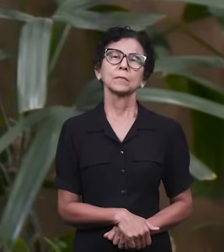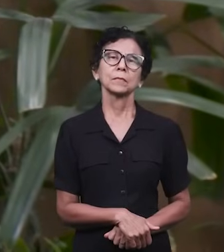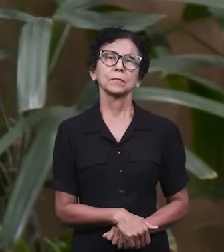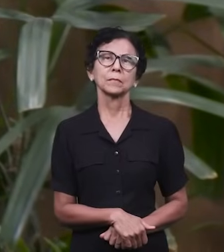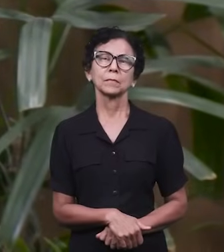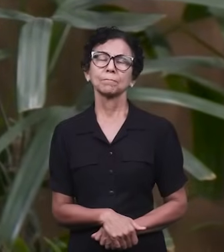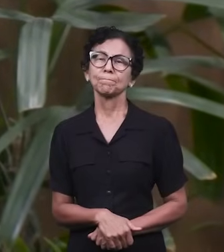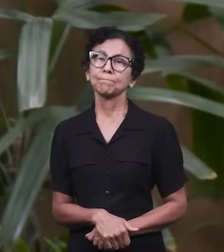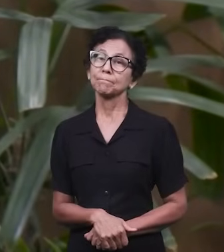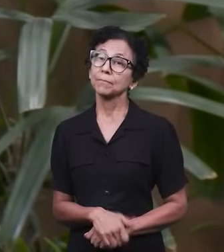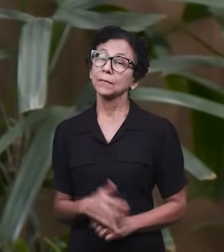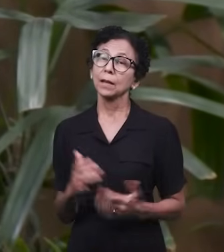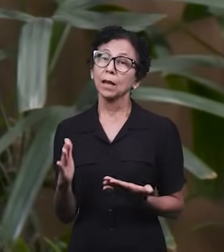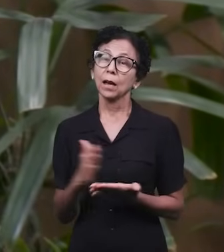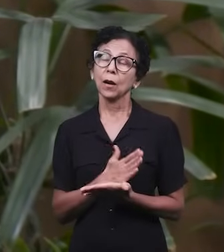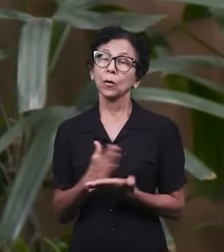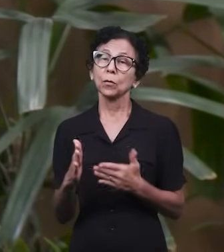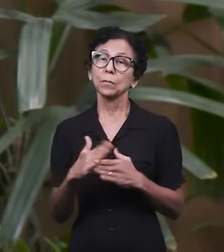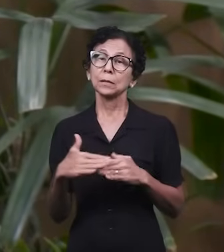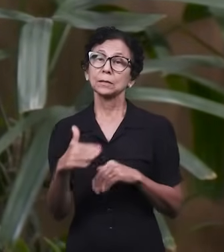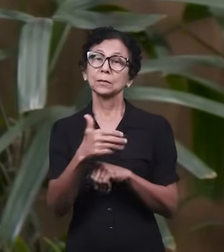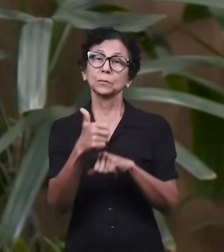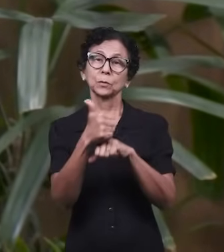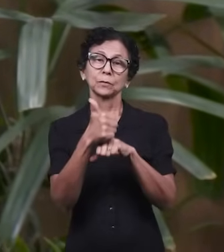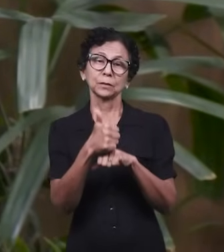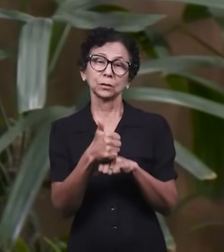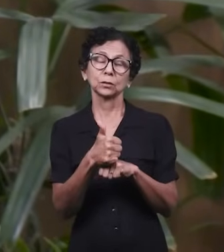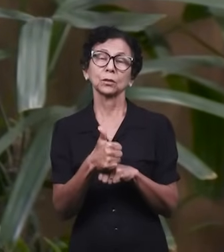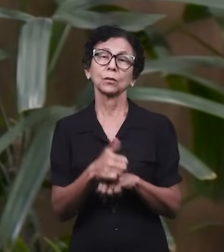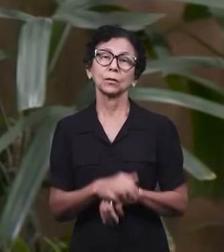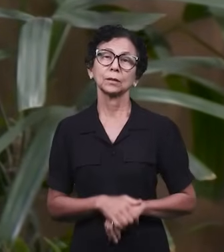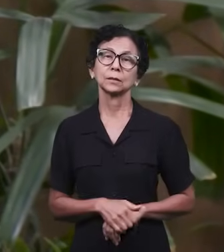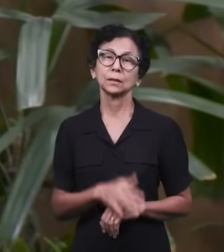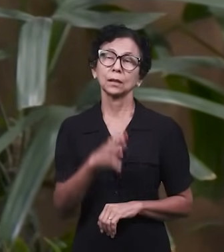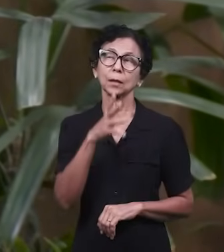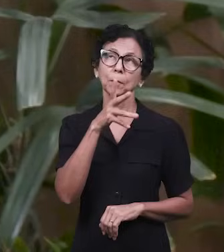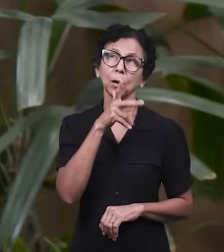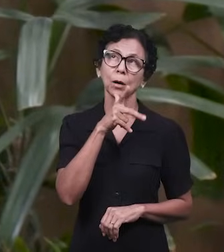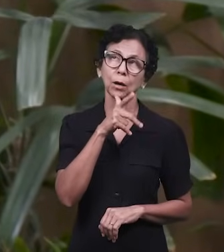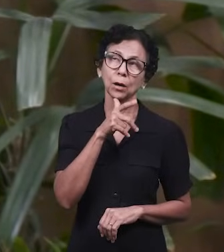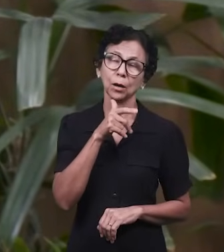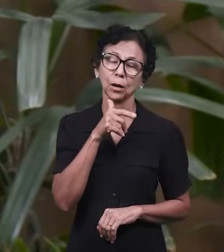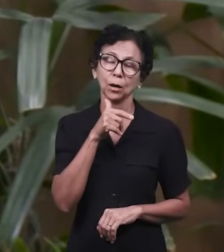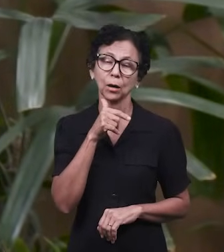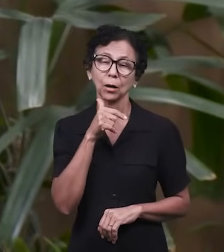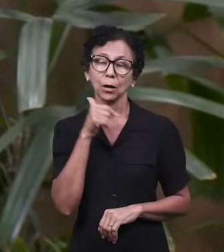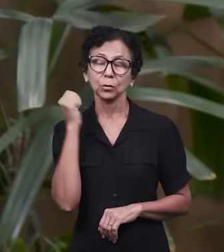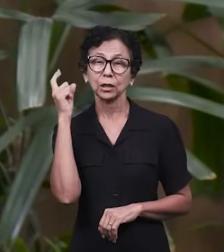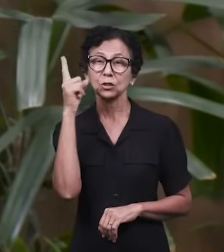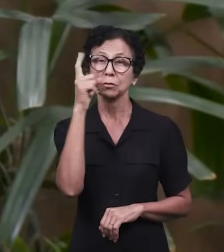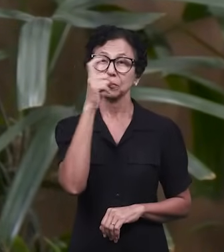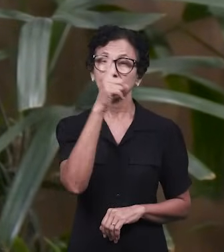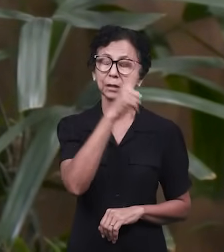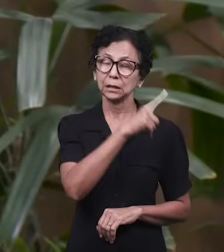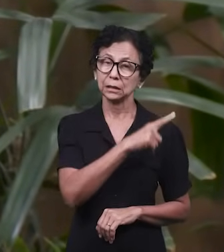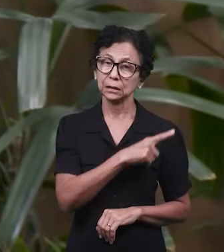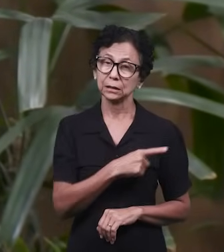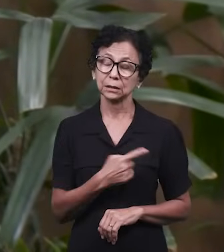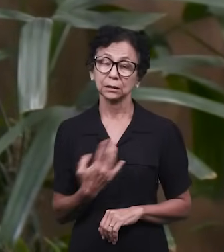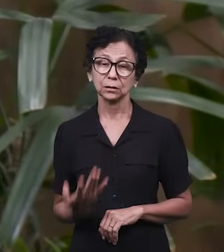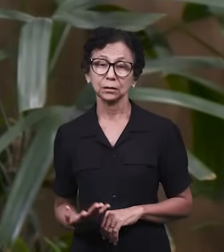Não, repito, né, já disse aqui, por ser melhor ou pior, é porque a concorrência ela é diferente. Então,